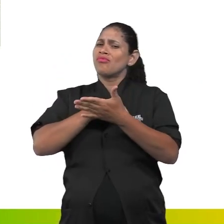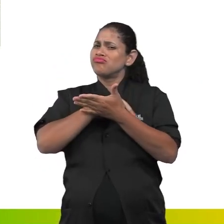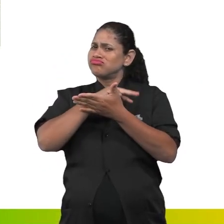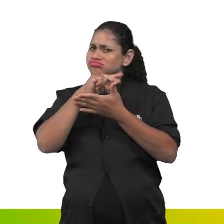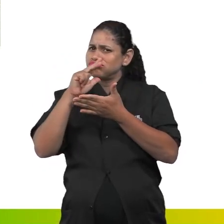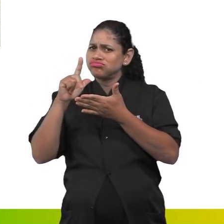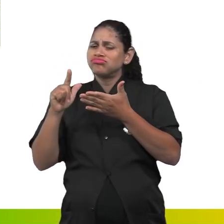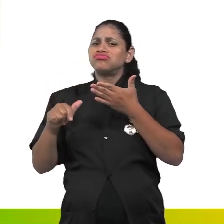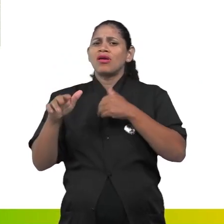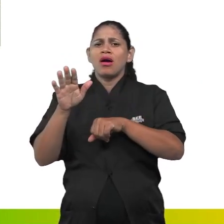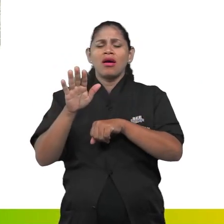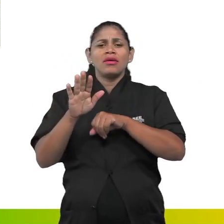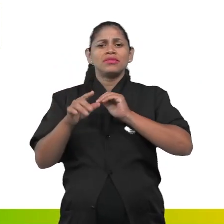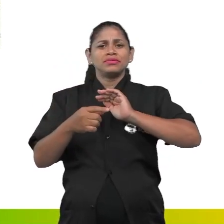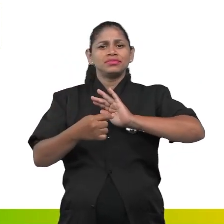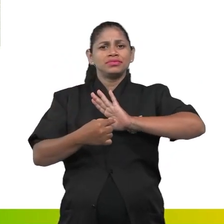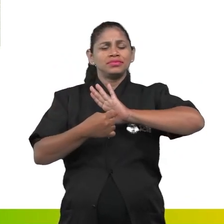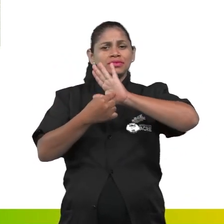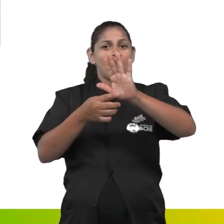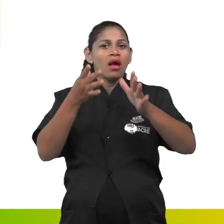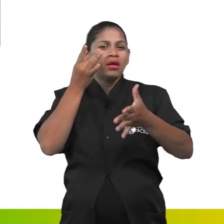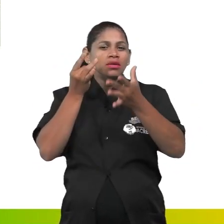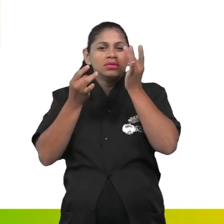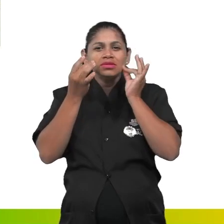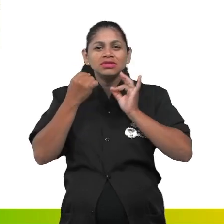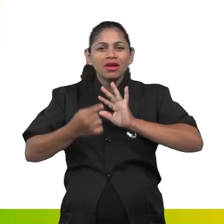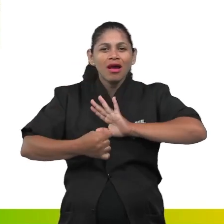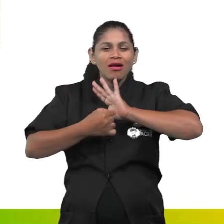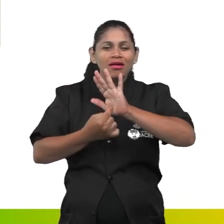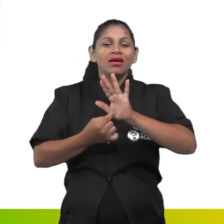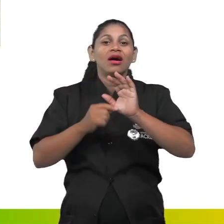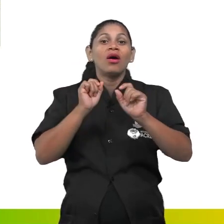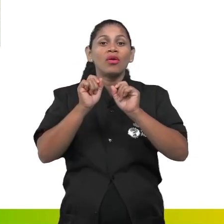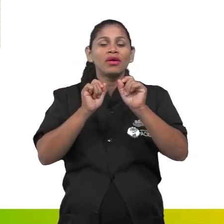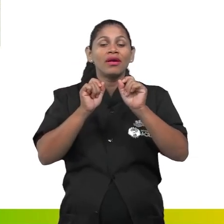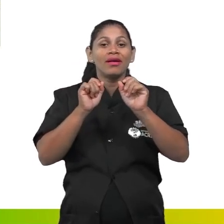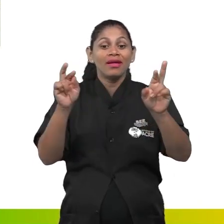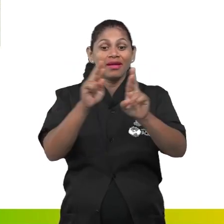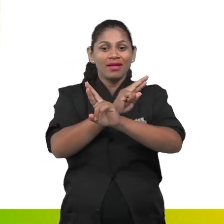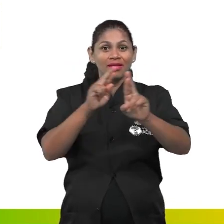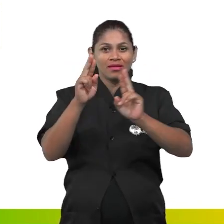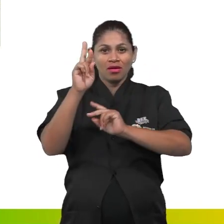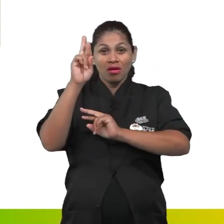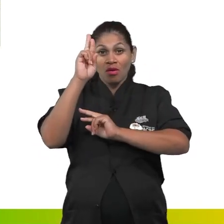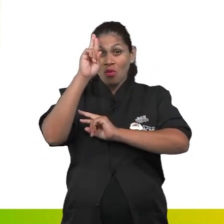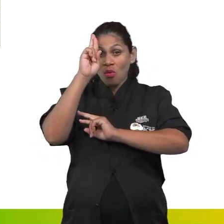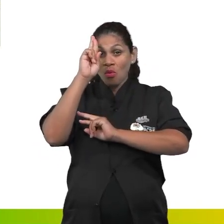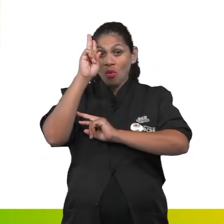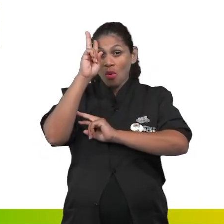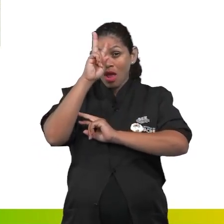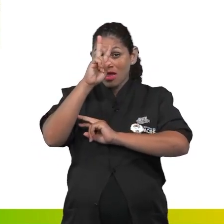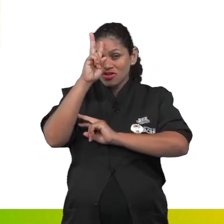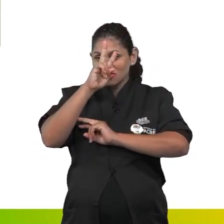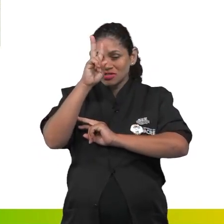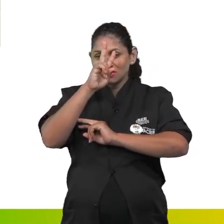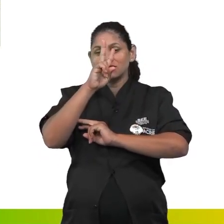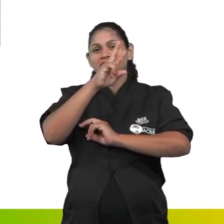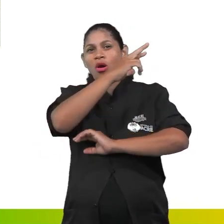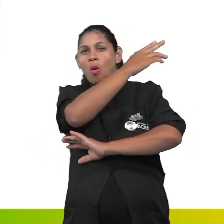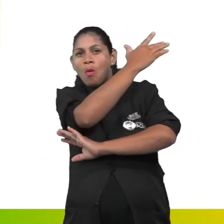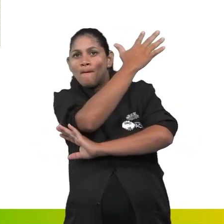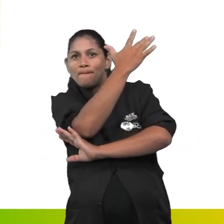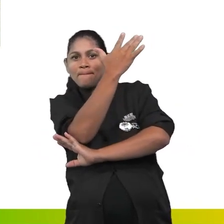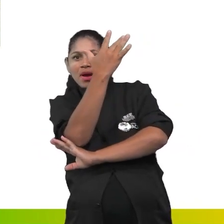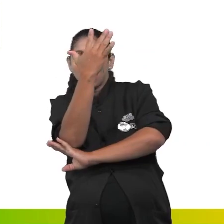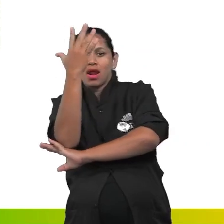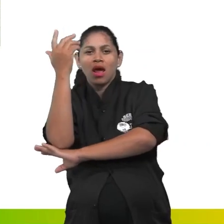sempre fazem essa relação com a história ambiental do nosso estado, fala sobre os